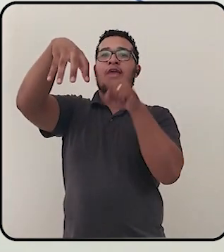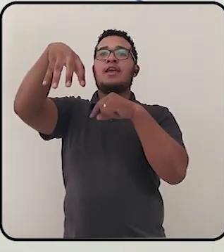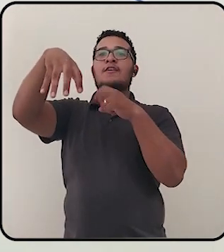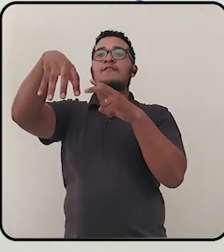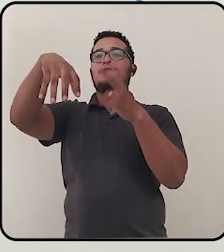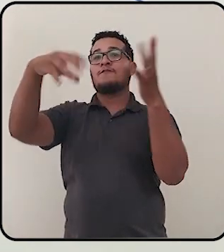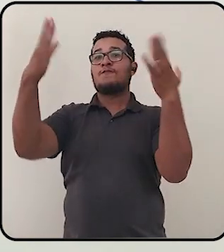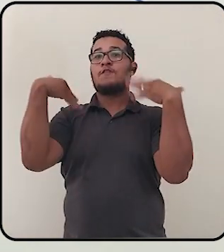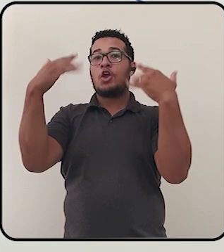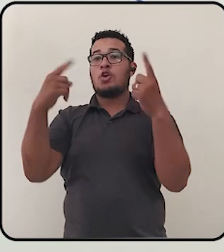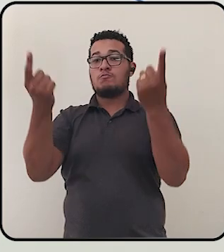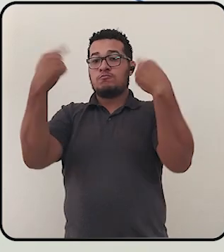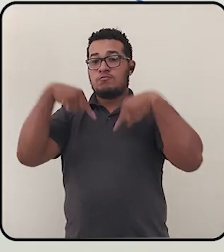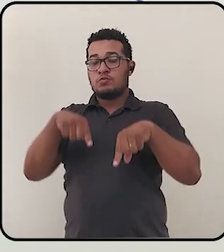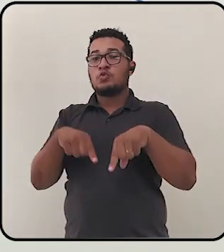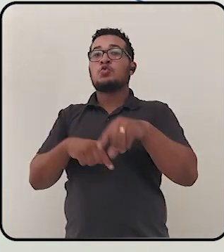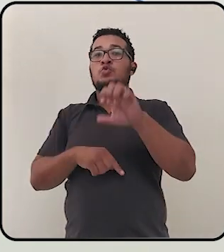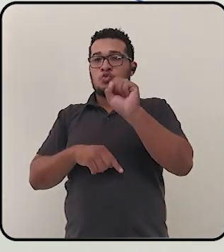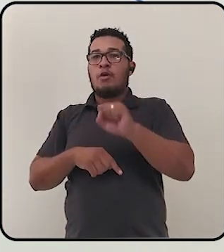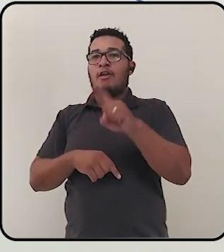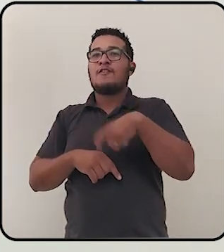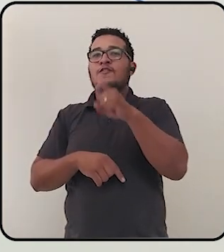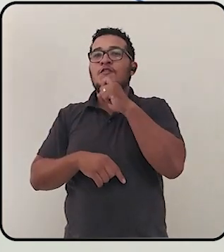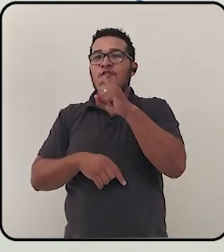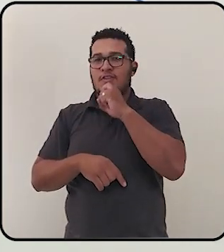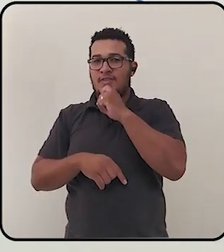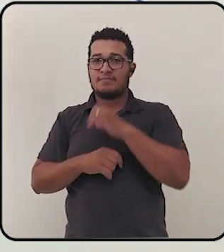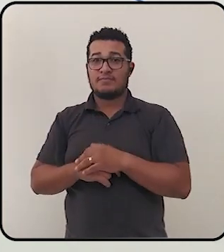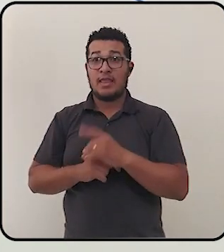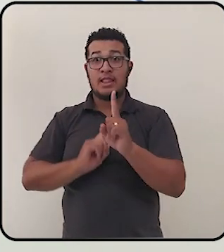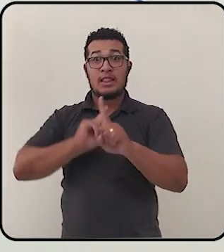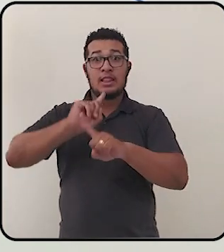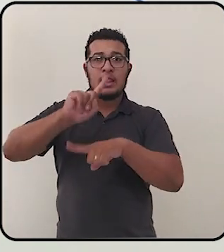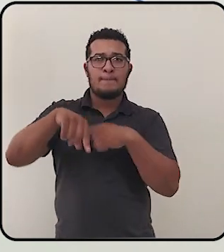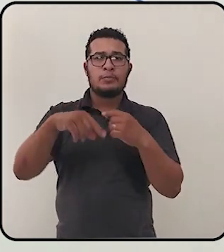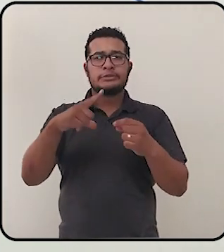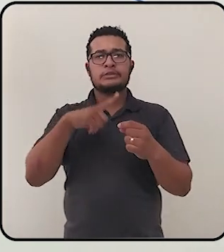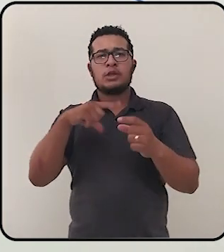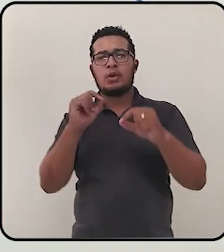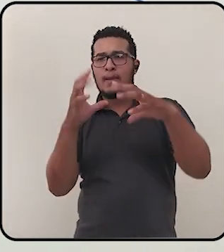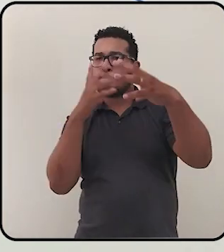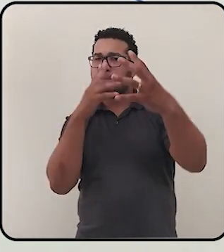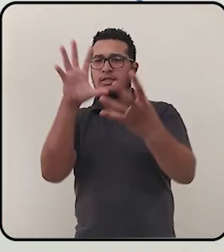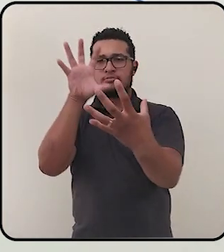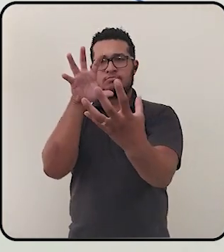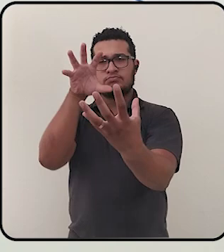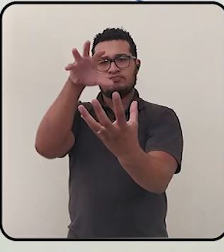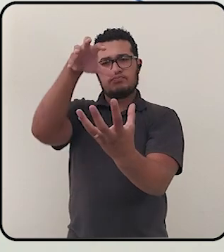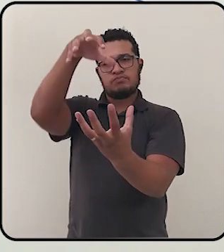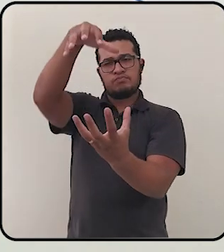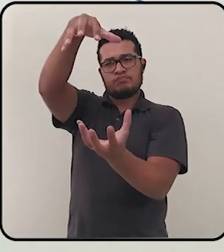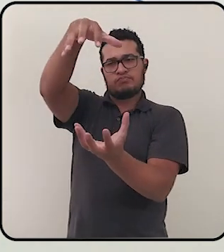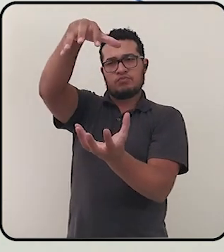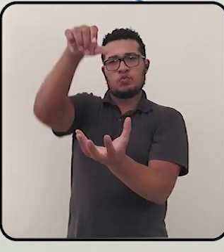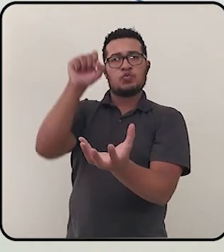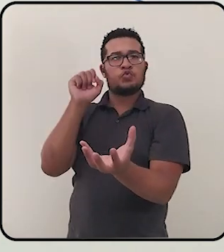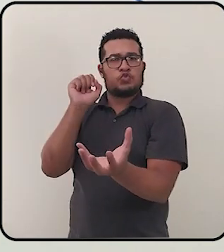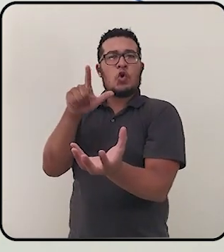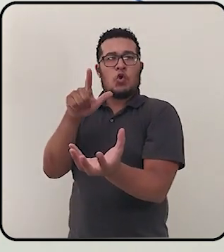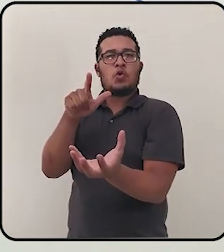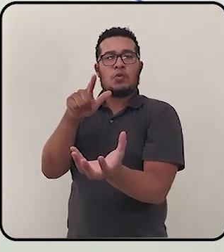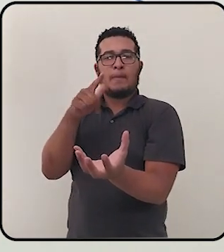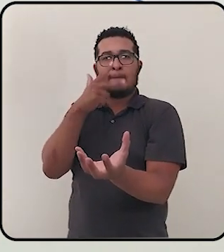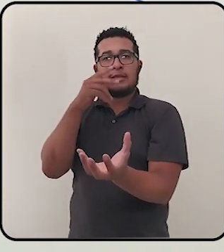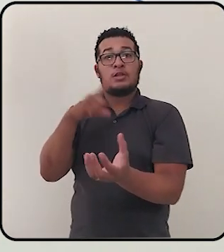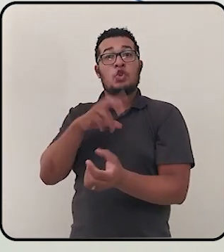inverno. Em outros 2 momentos, a Terra vai estar perpendicular ao Sol, o que a gente